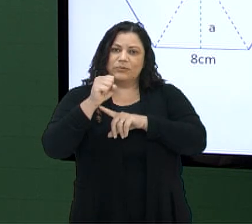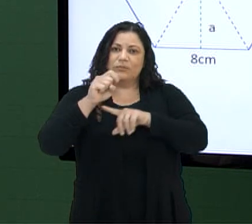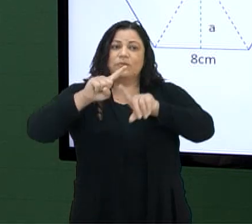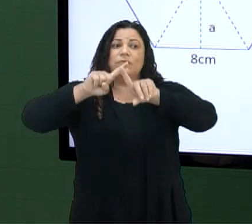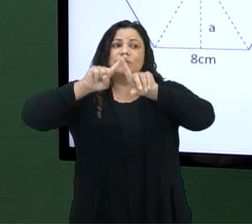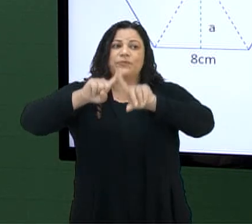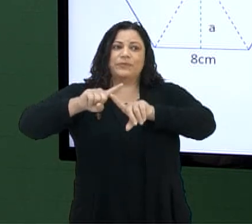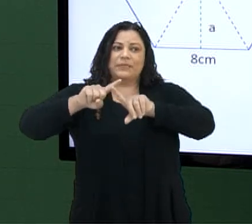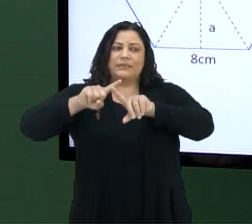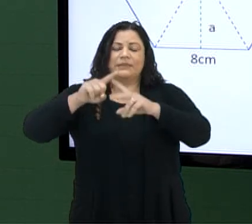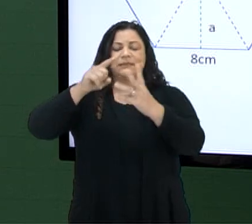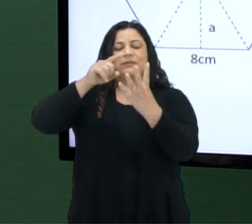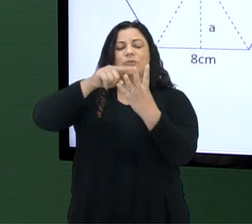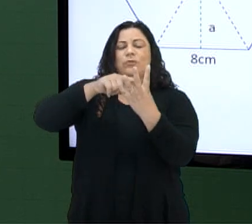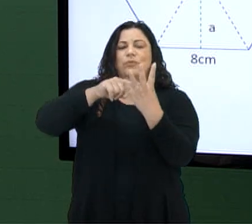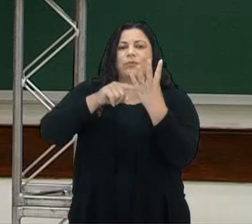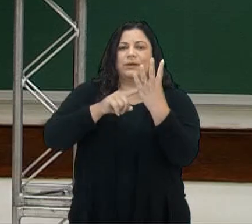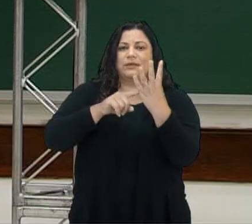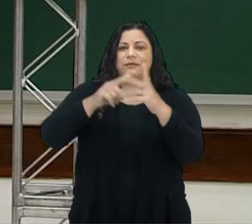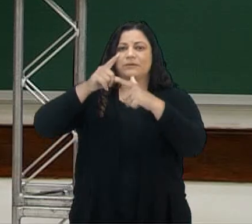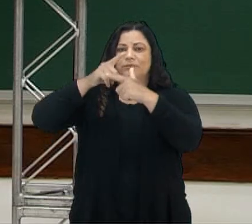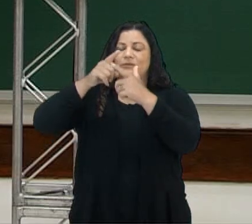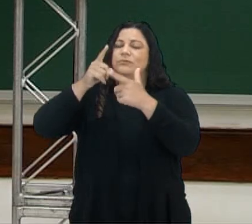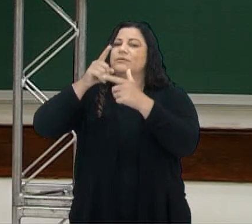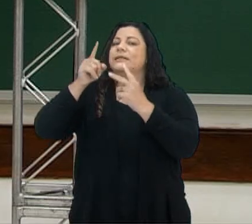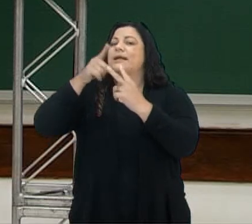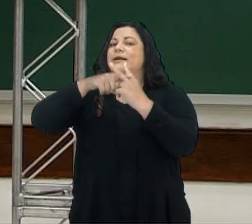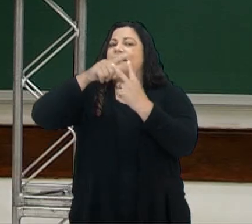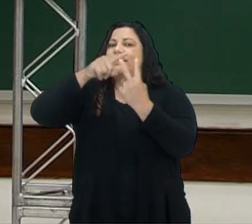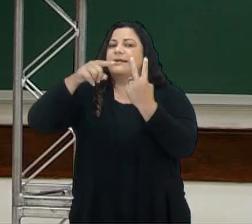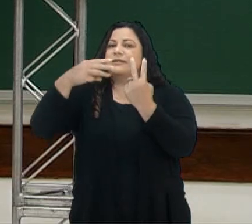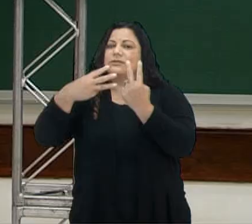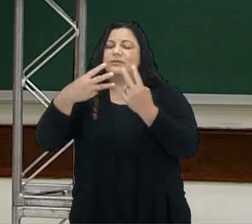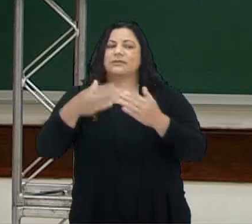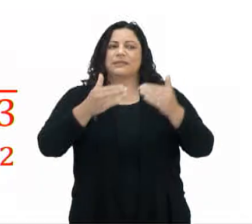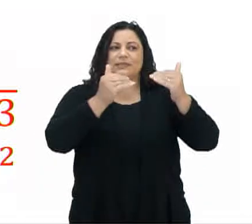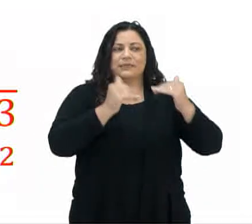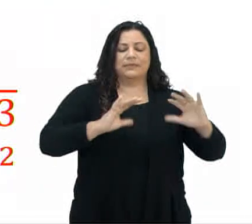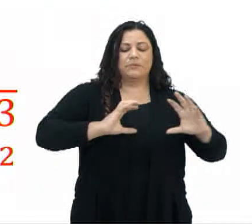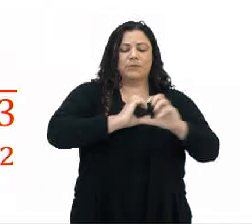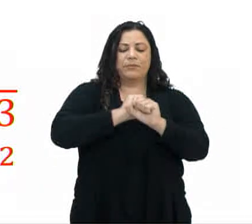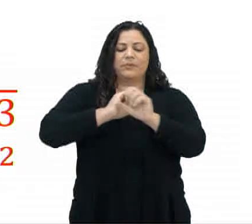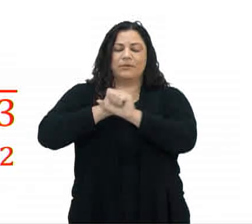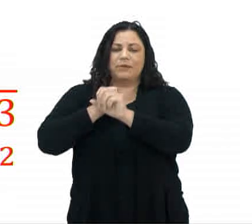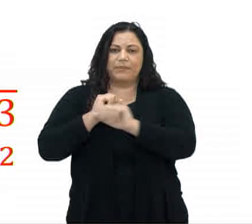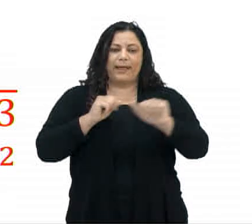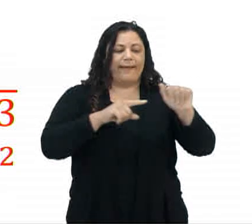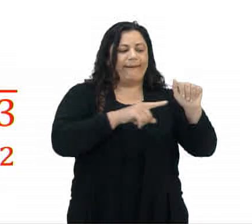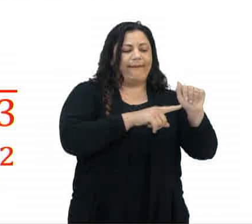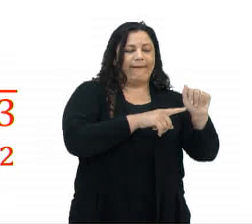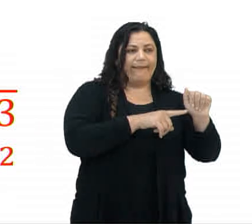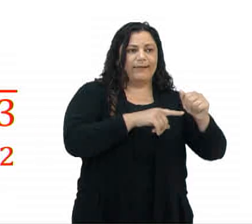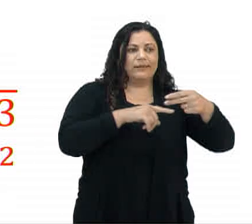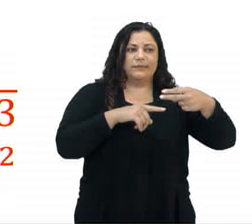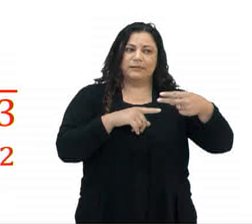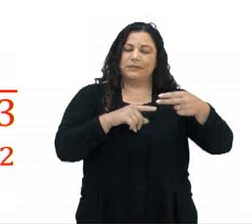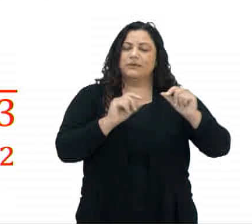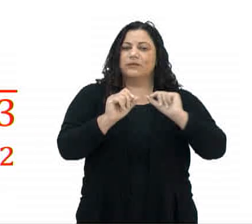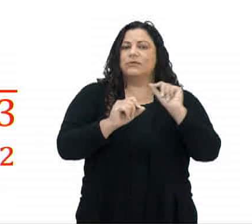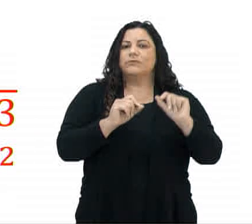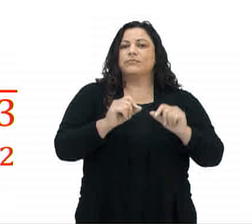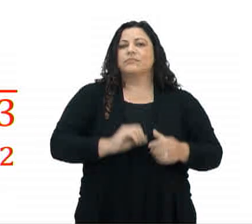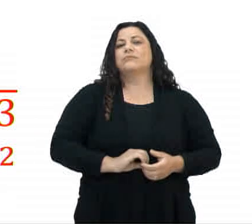vezes o apótema, que é 4 raiz de 3. A área será de 3 vezes 8 vezes 4, vai ficar 96,